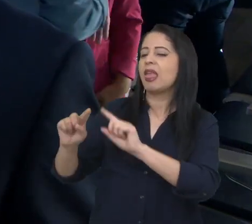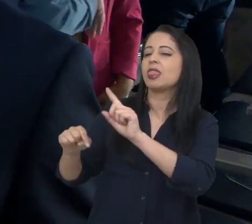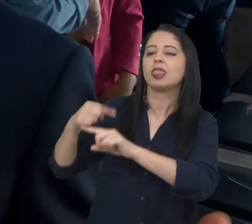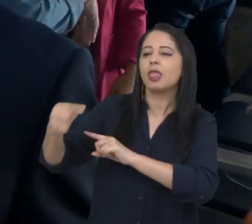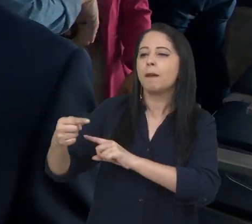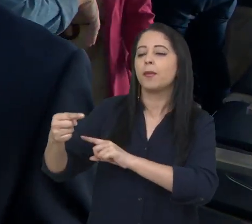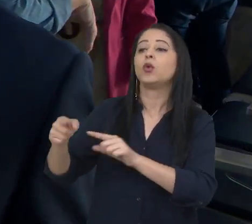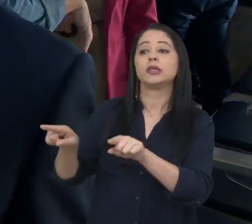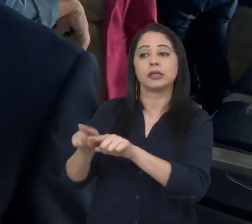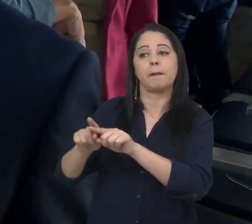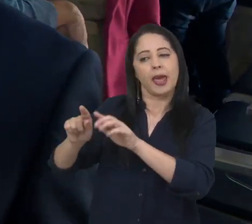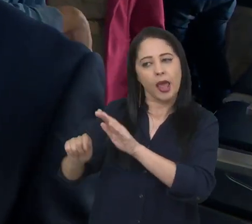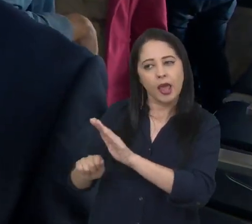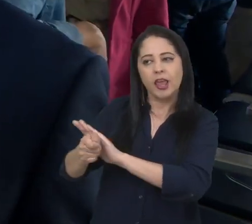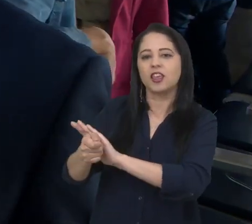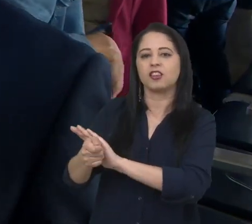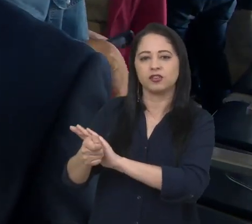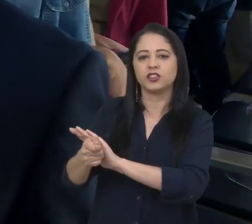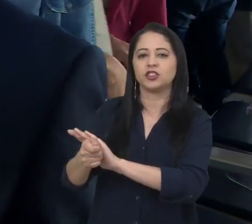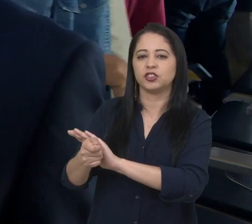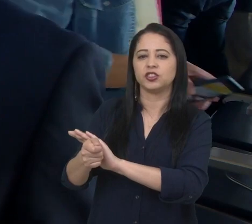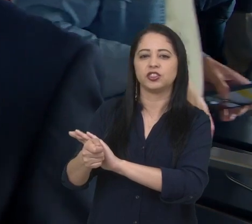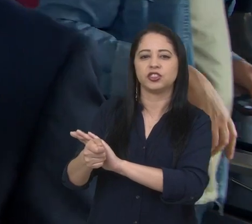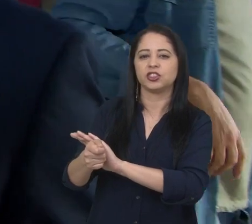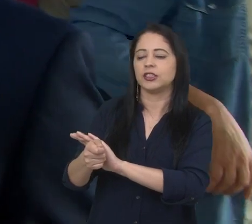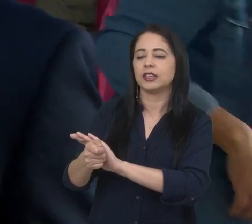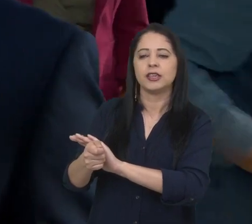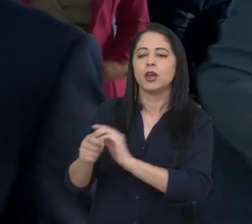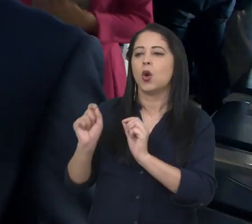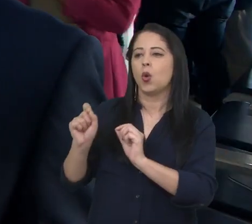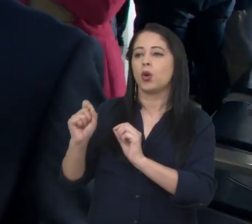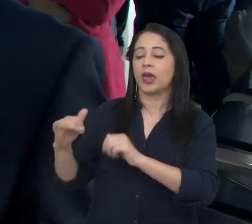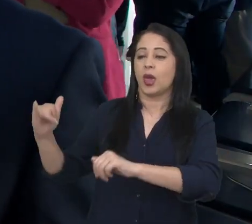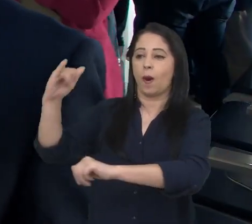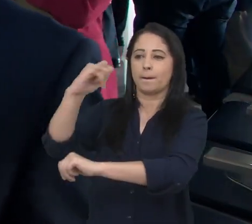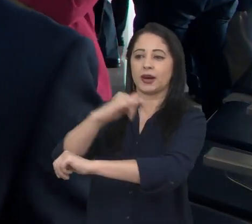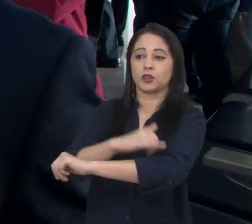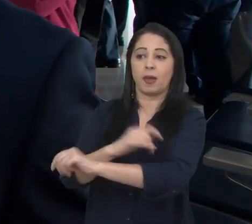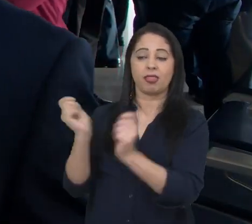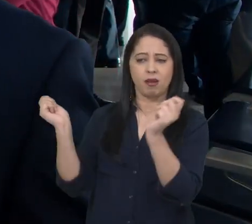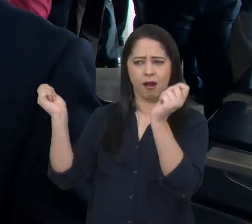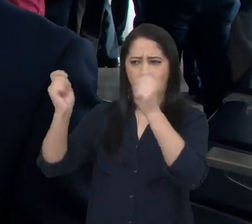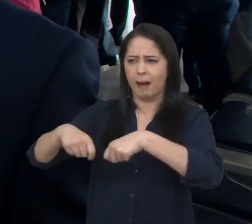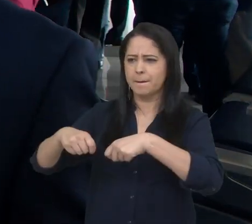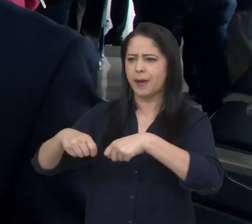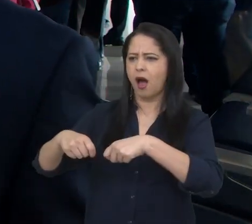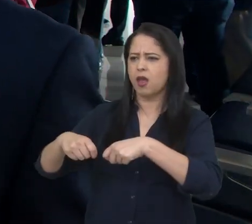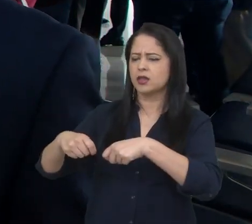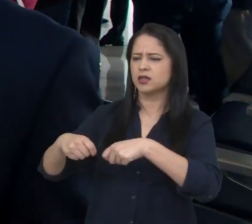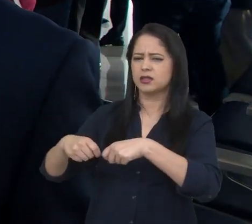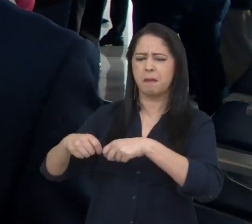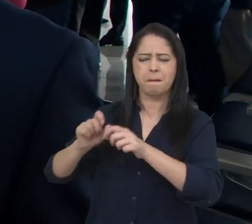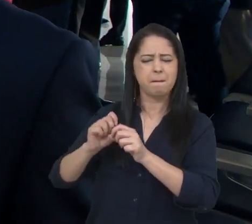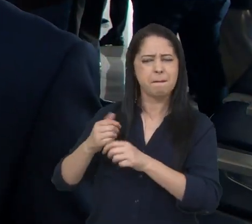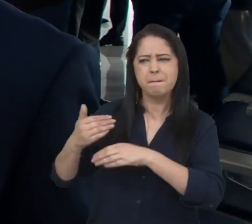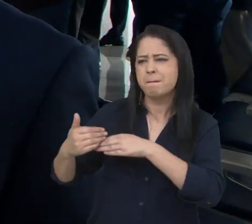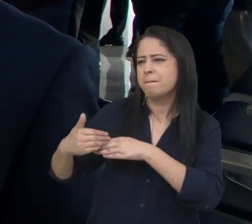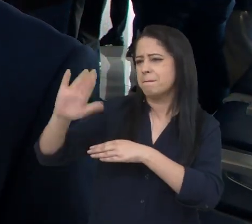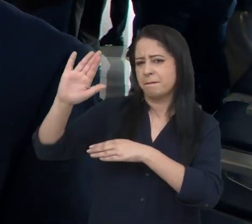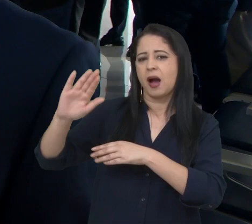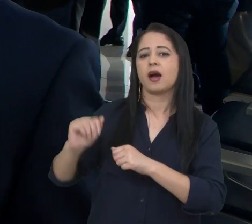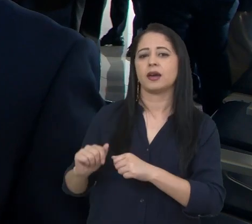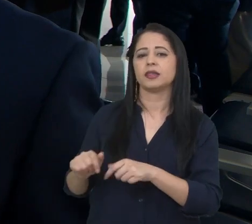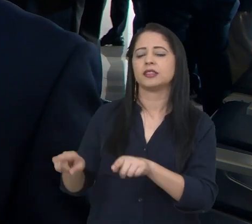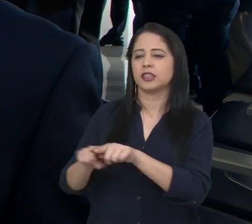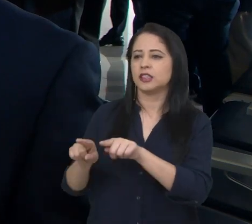tempo e no médio prazo nós queremos investir em dotar esse aeroporto de uma capacidade de logística muito maior do que ele